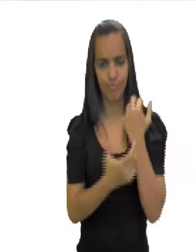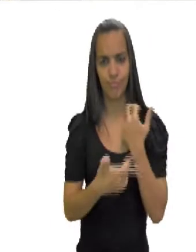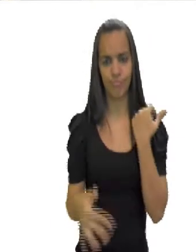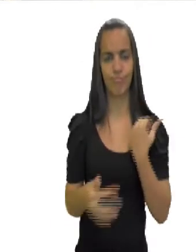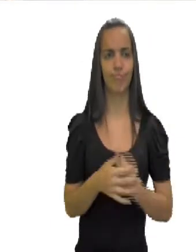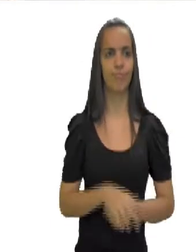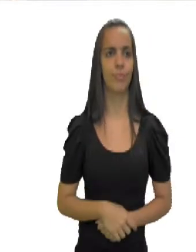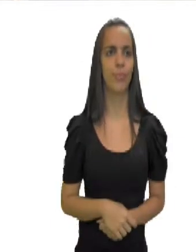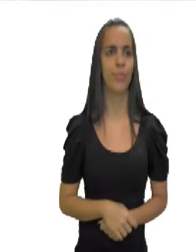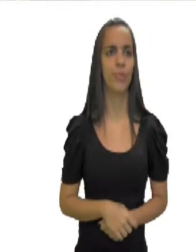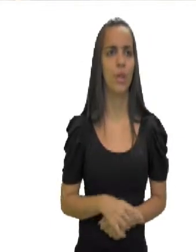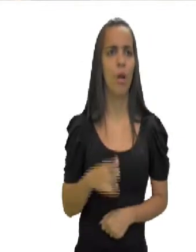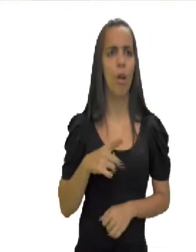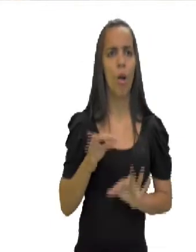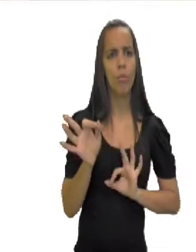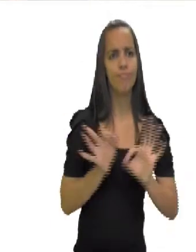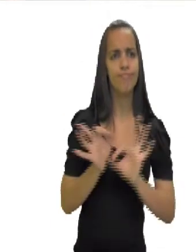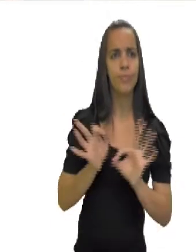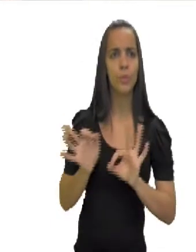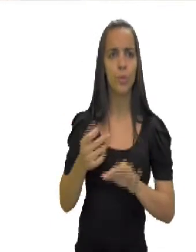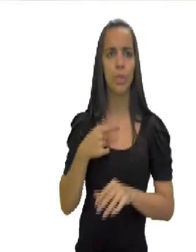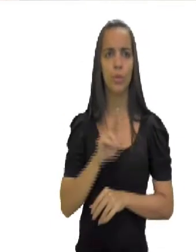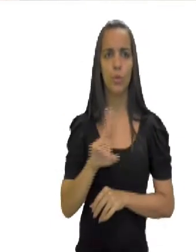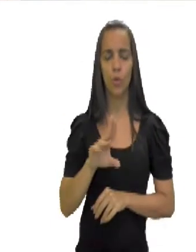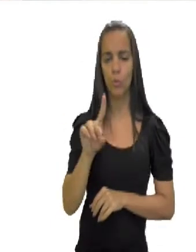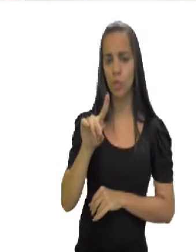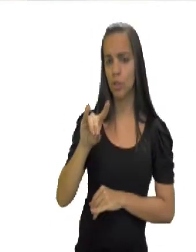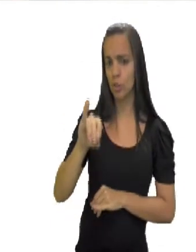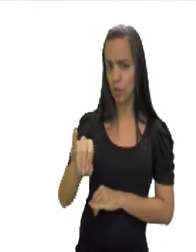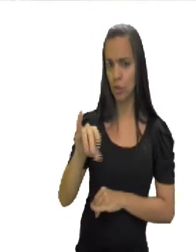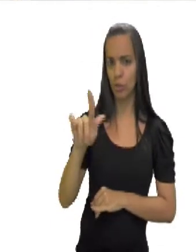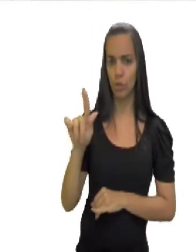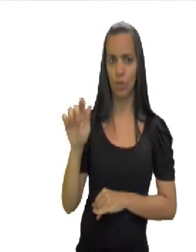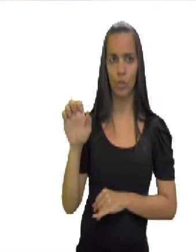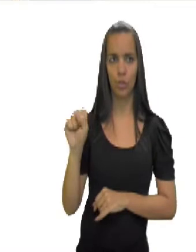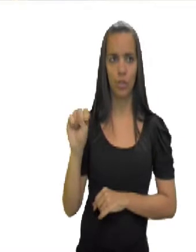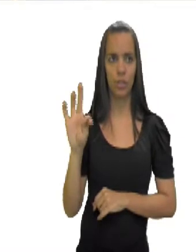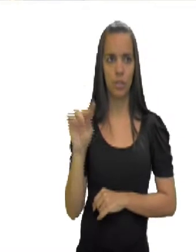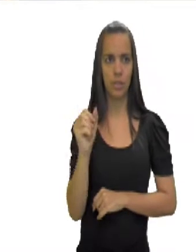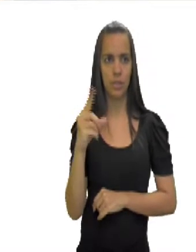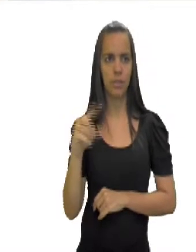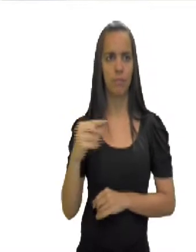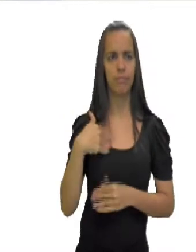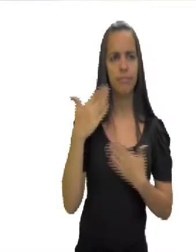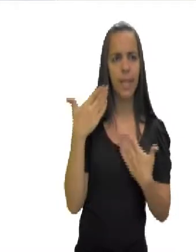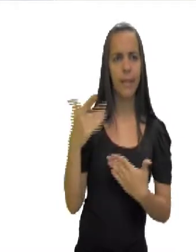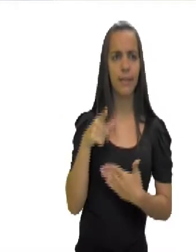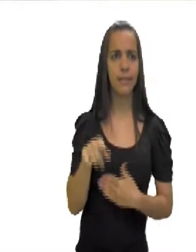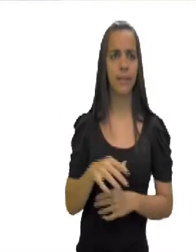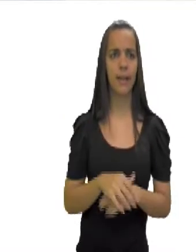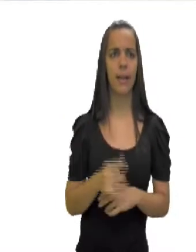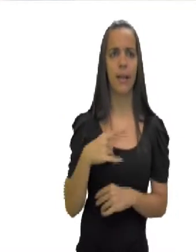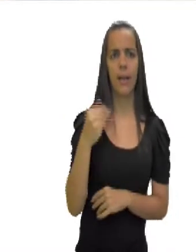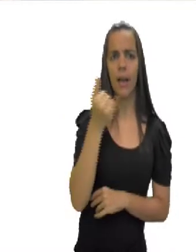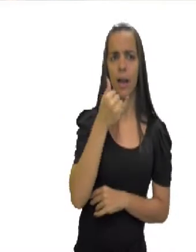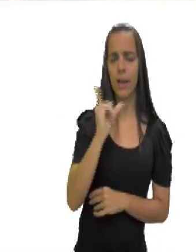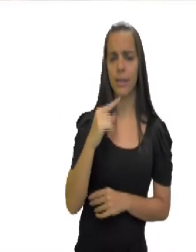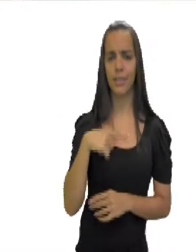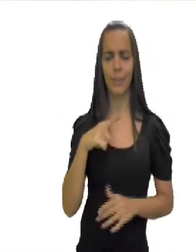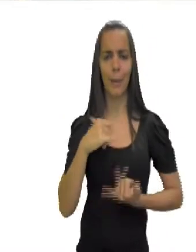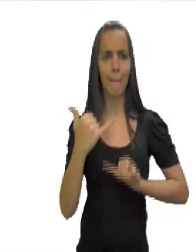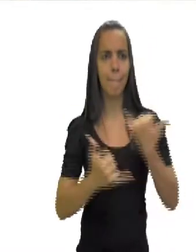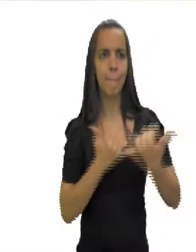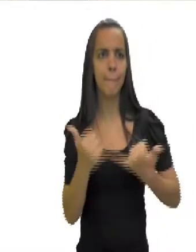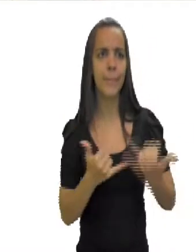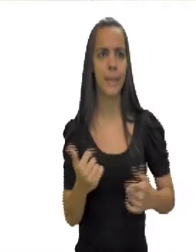de digestão. E graças a ela, temos energia para brincarmos, estudarmos,